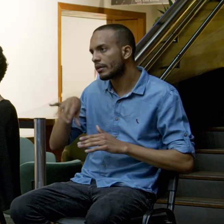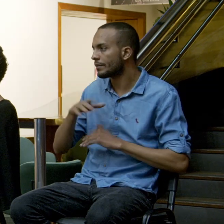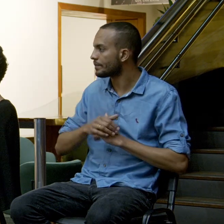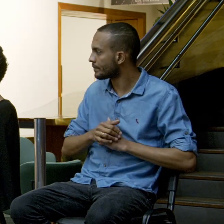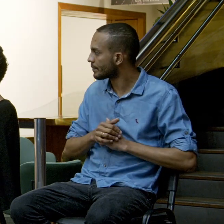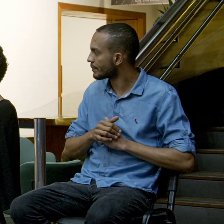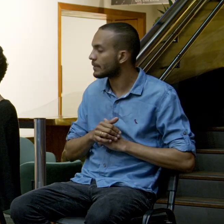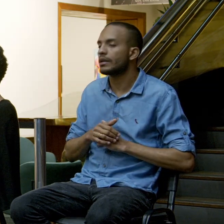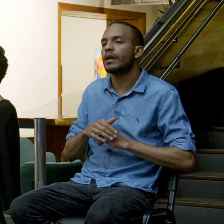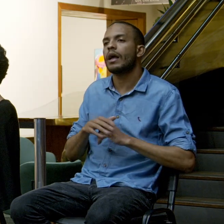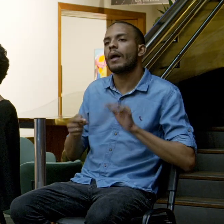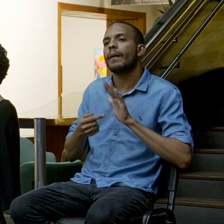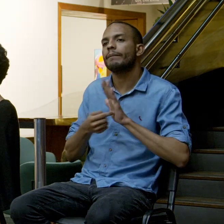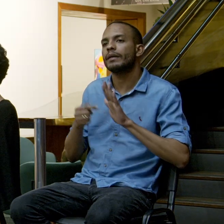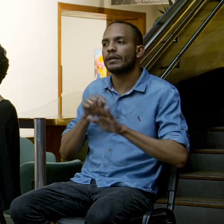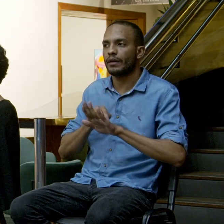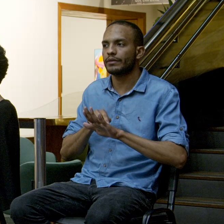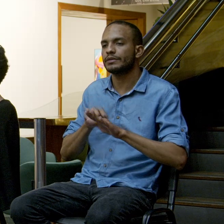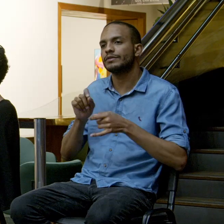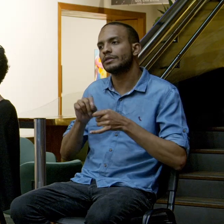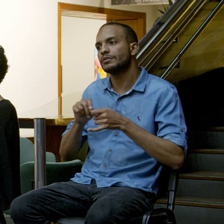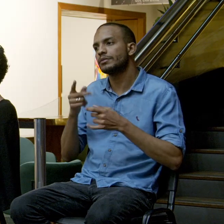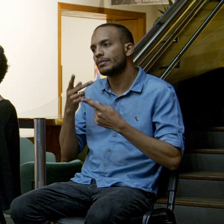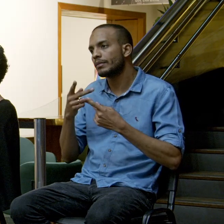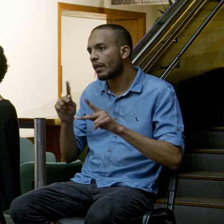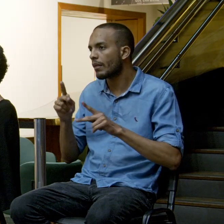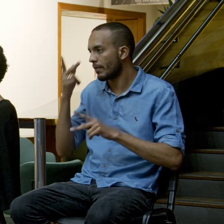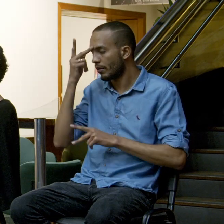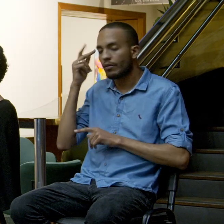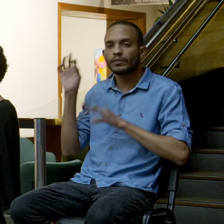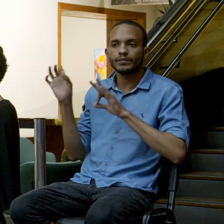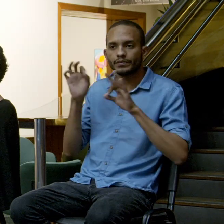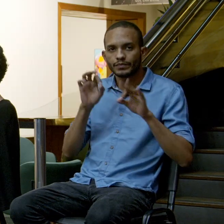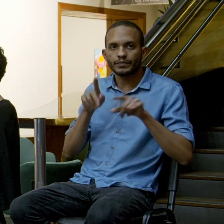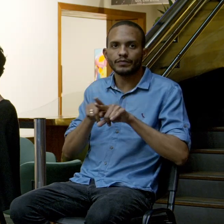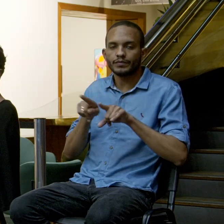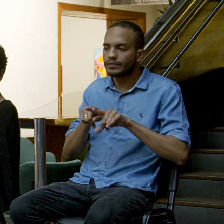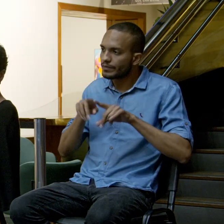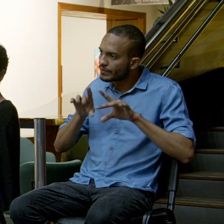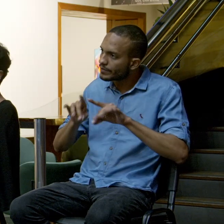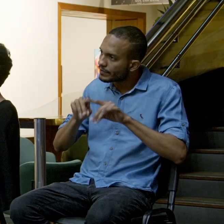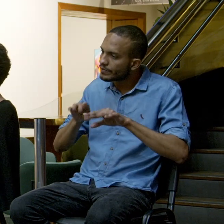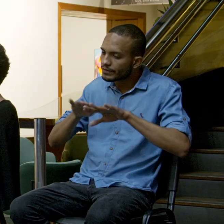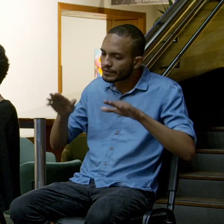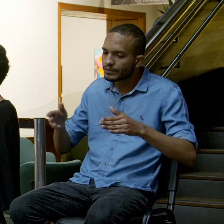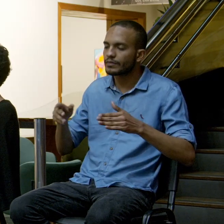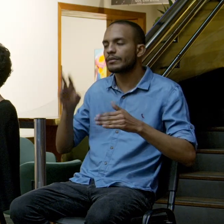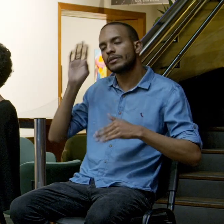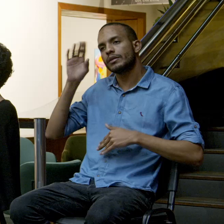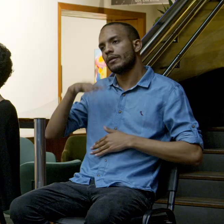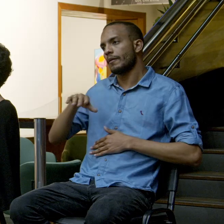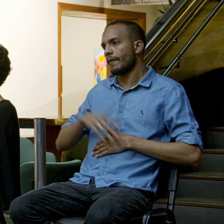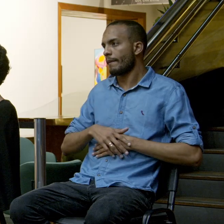modelada. As metáforas são realizadas pelo espectador. Se os segmentos de argila estão sempre sobre a mesa, recordam o